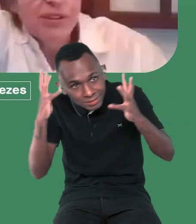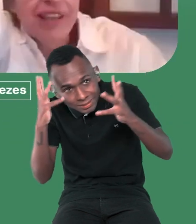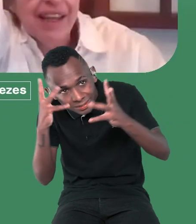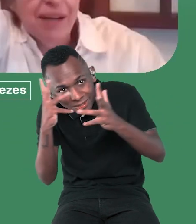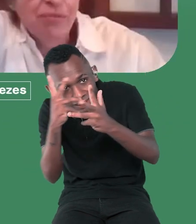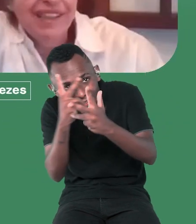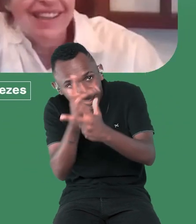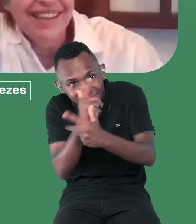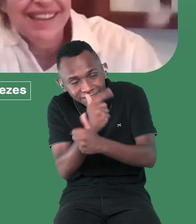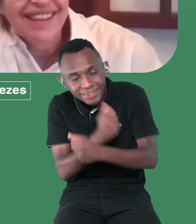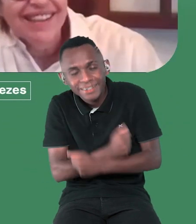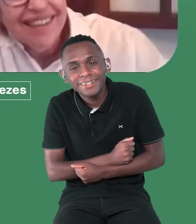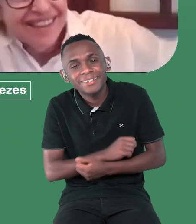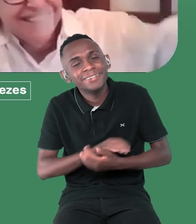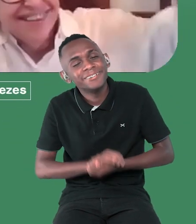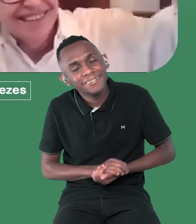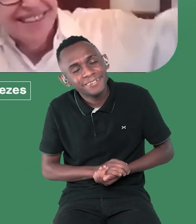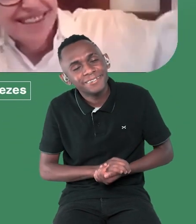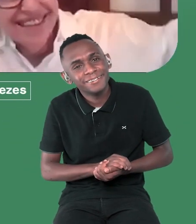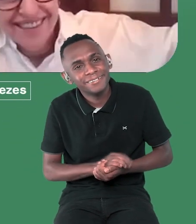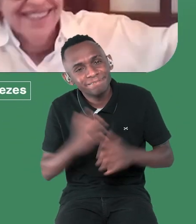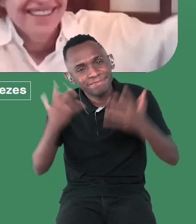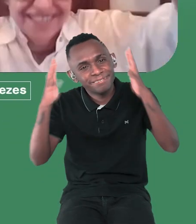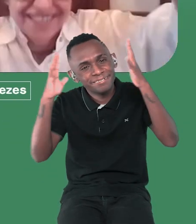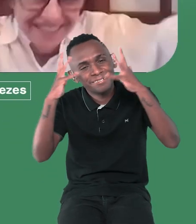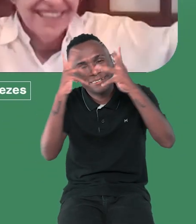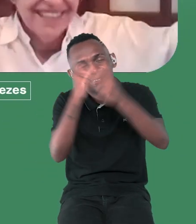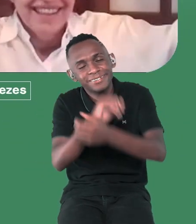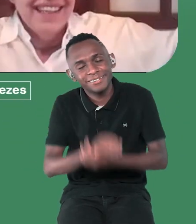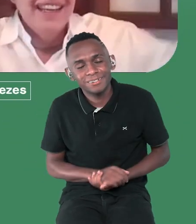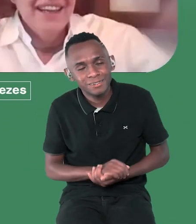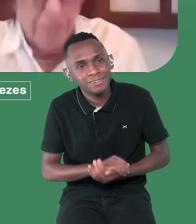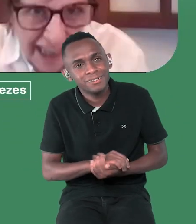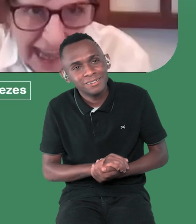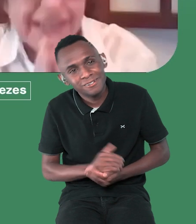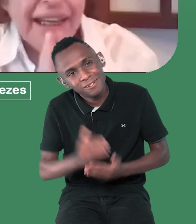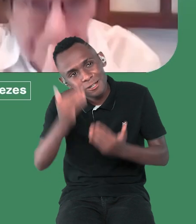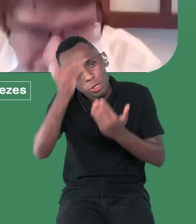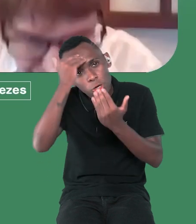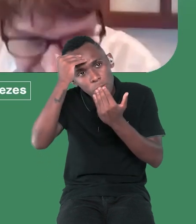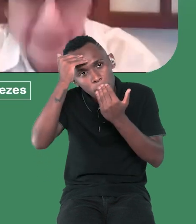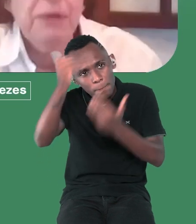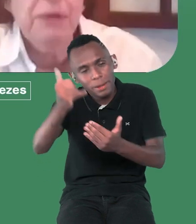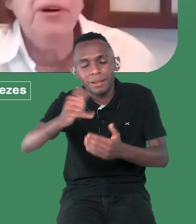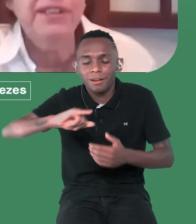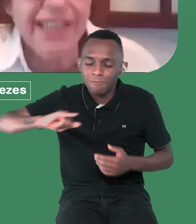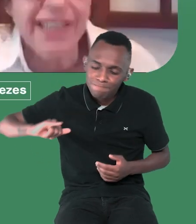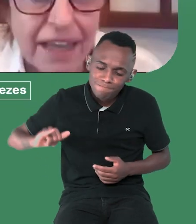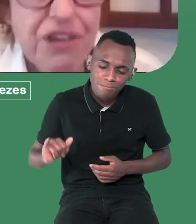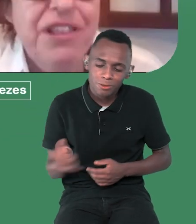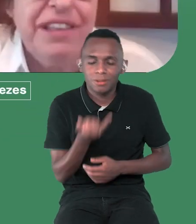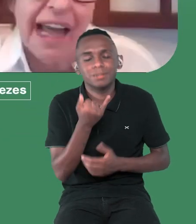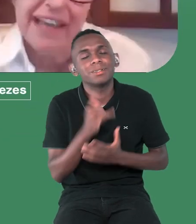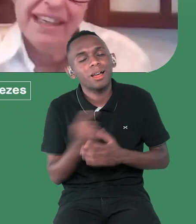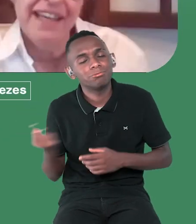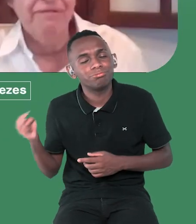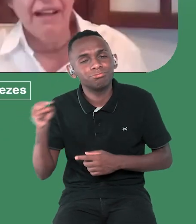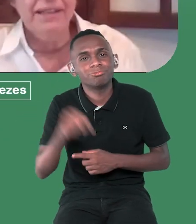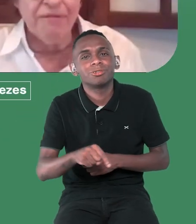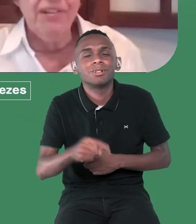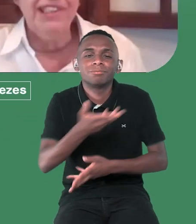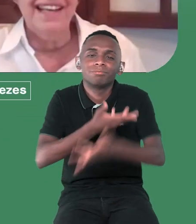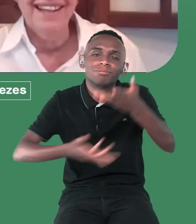20 anos nessa coisa, eu sou muito cruel comigo mesmo, então tem essa dose de